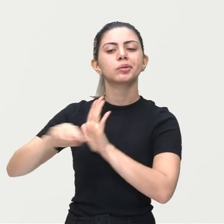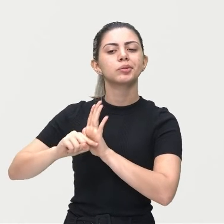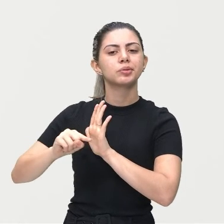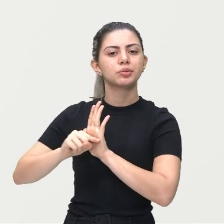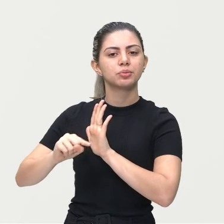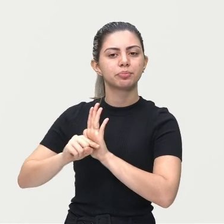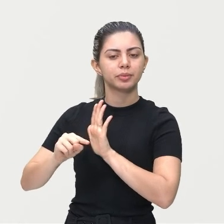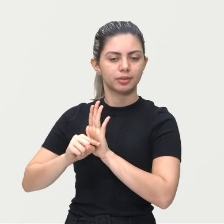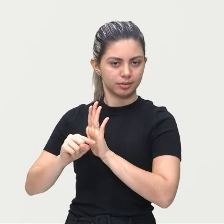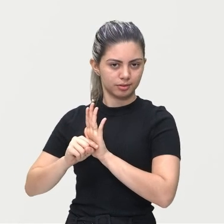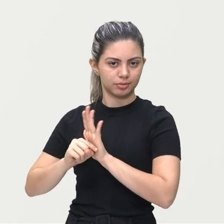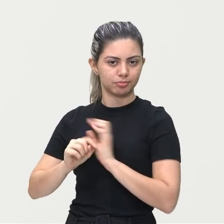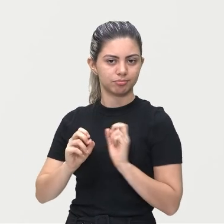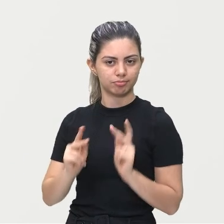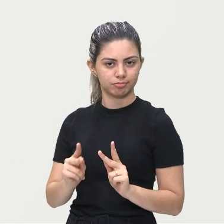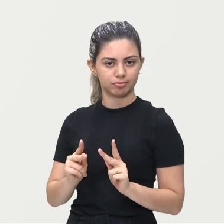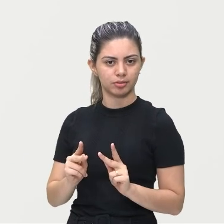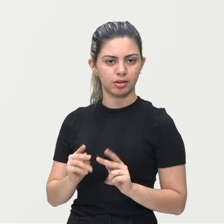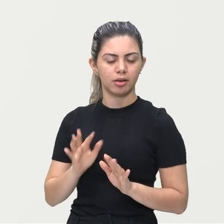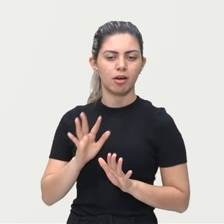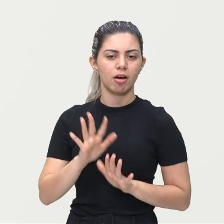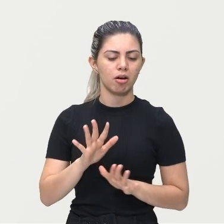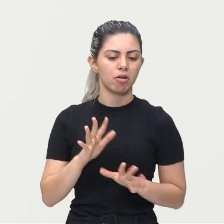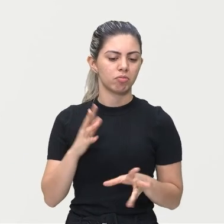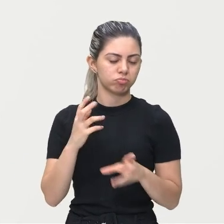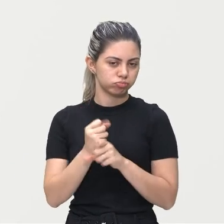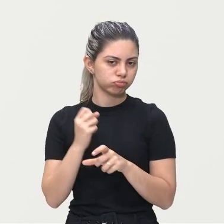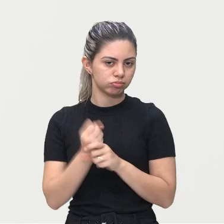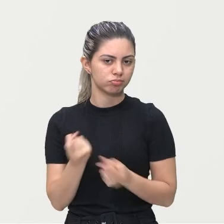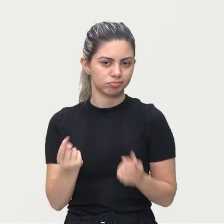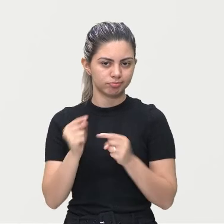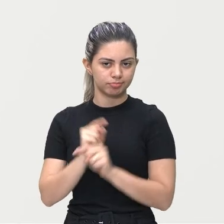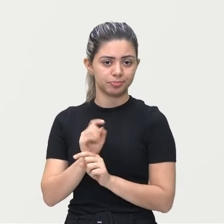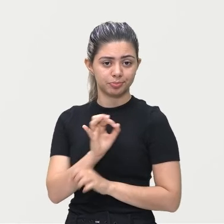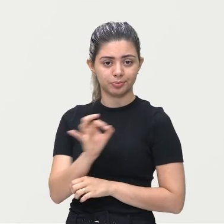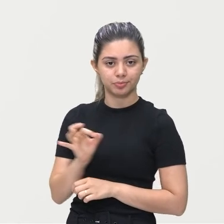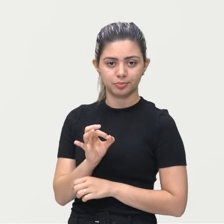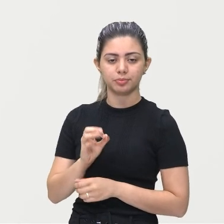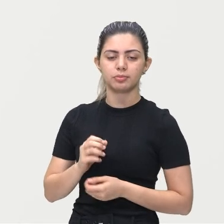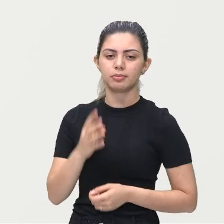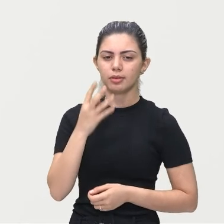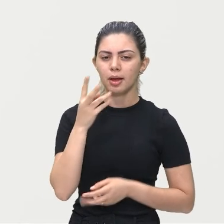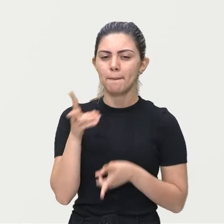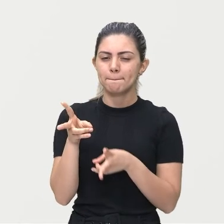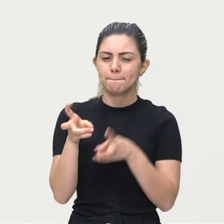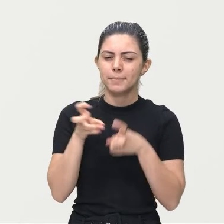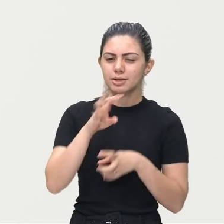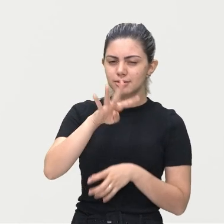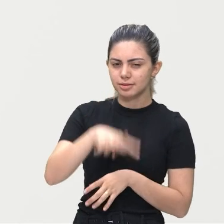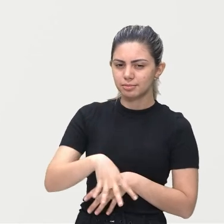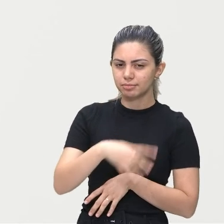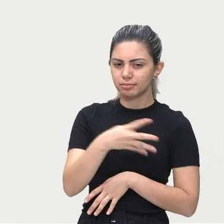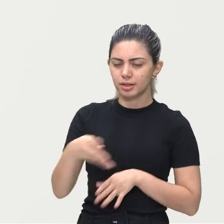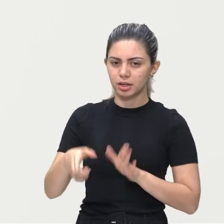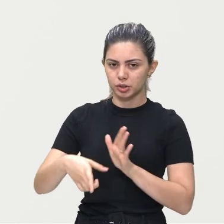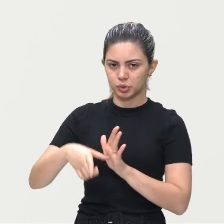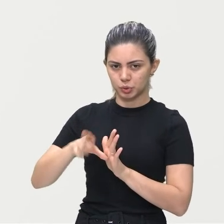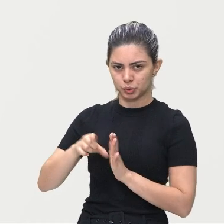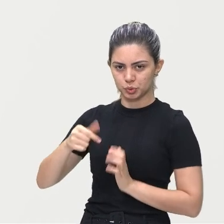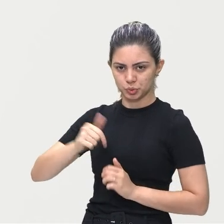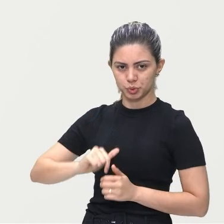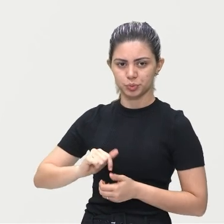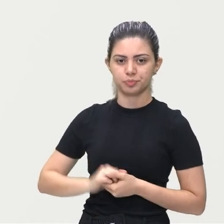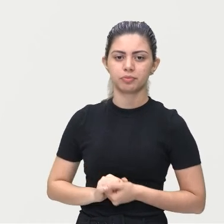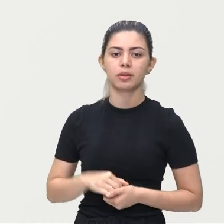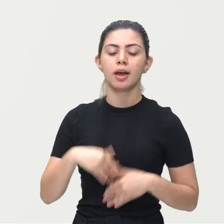subtração agora, né? Não vai mudar, que é a operação inversa, né? Observe a tabela, volta de novo, né? Entre quais